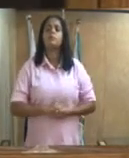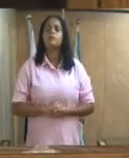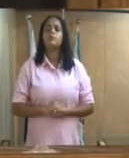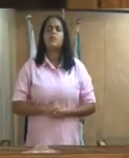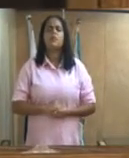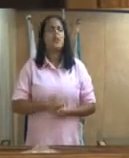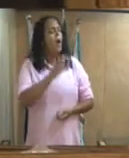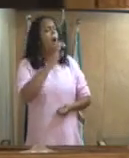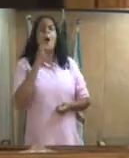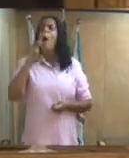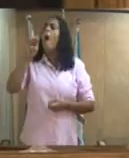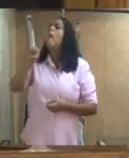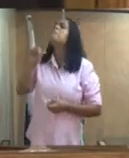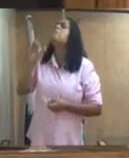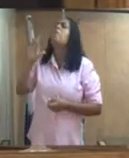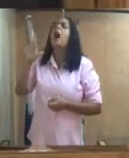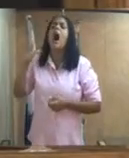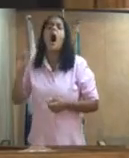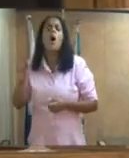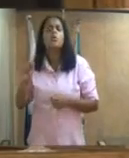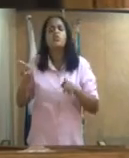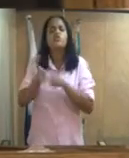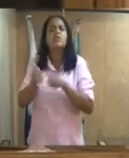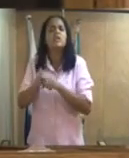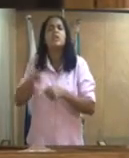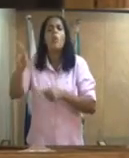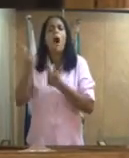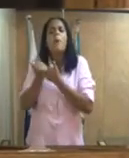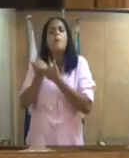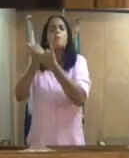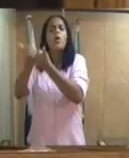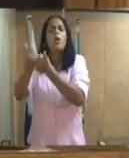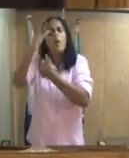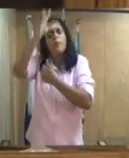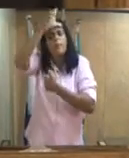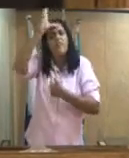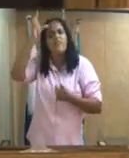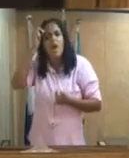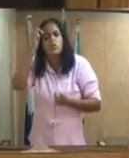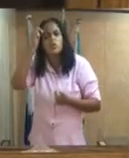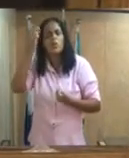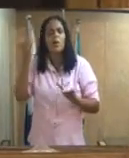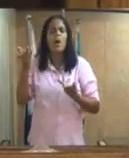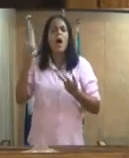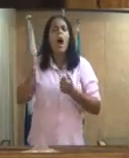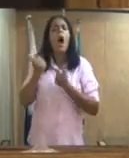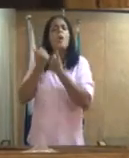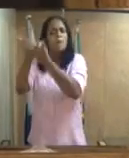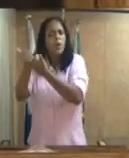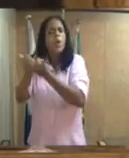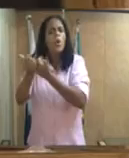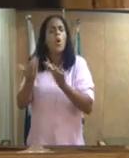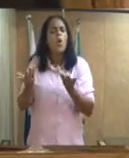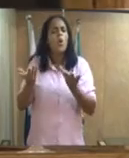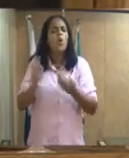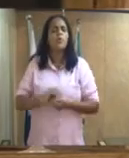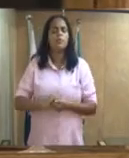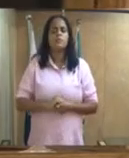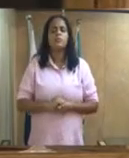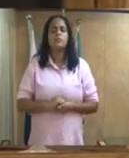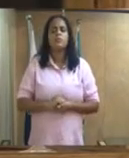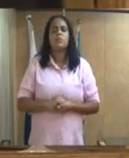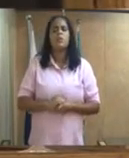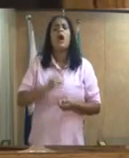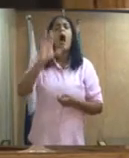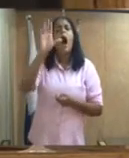Marcos, você não apoiou o Osto Reis no segundo turno? Apoiei. Marcos, você não apoiou o